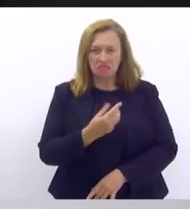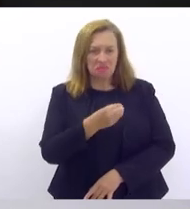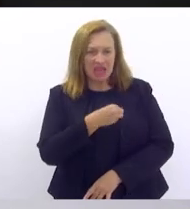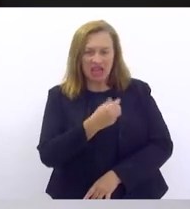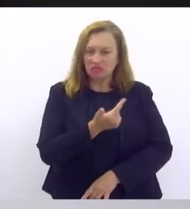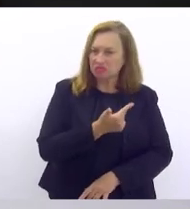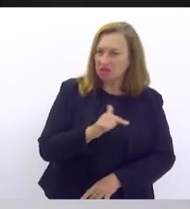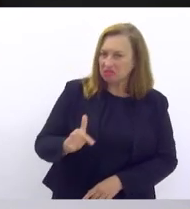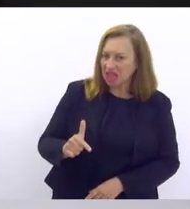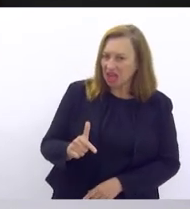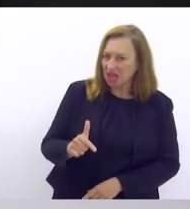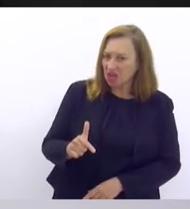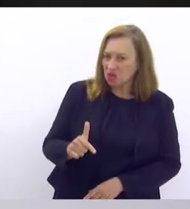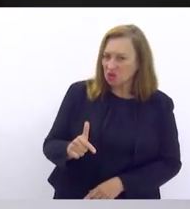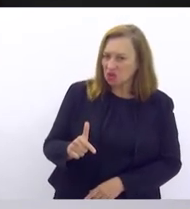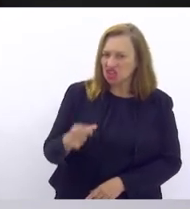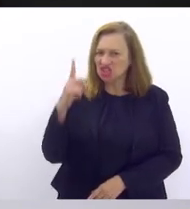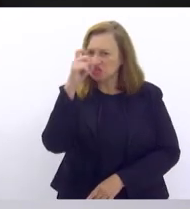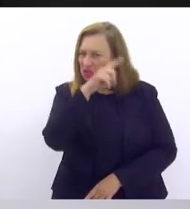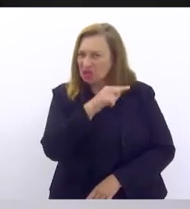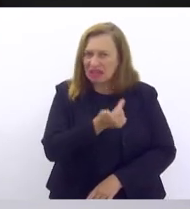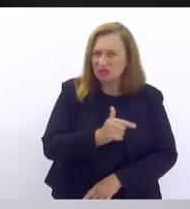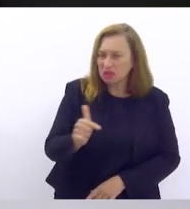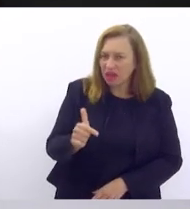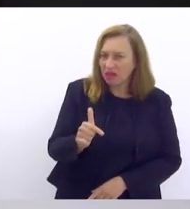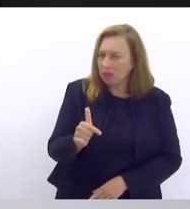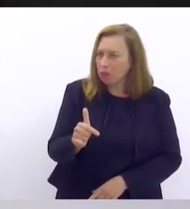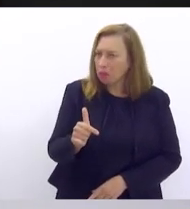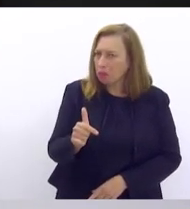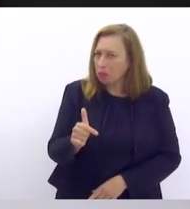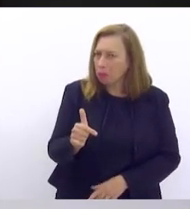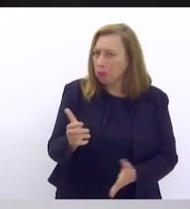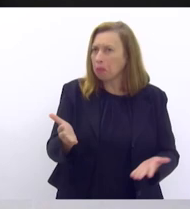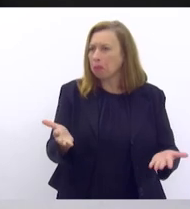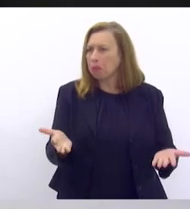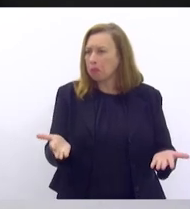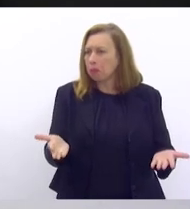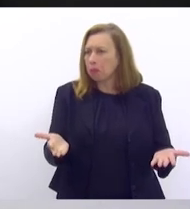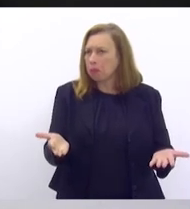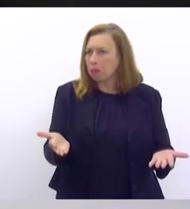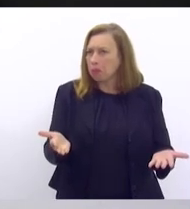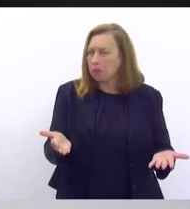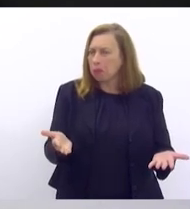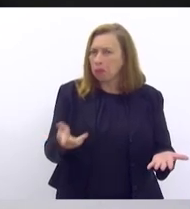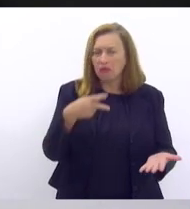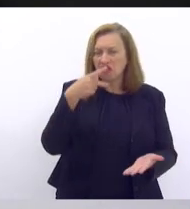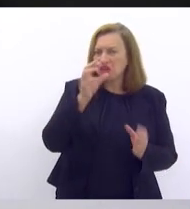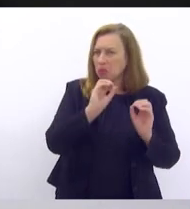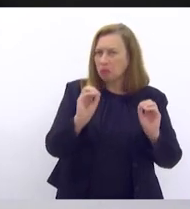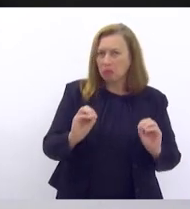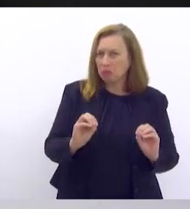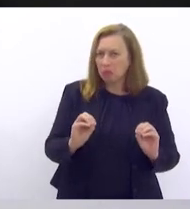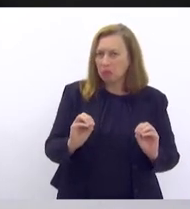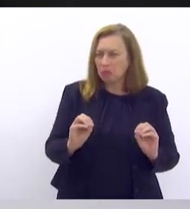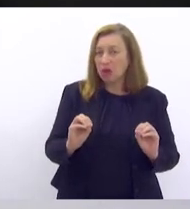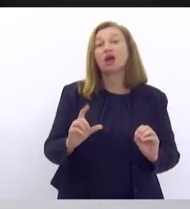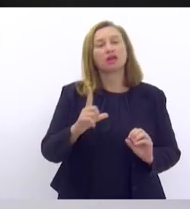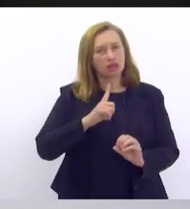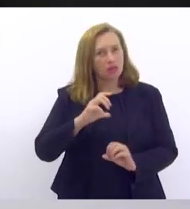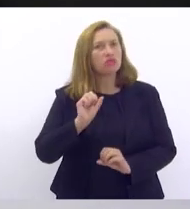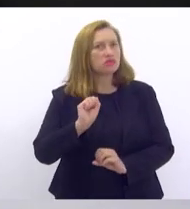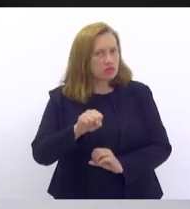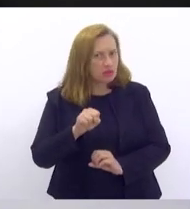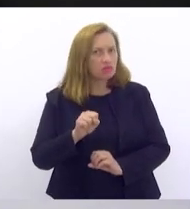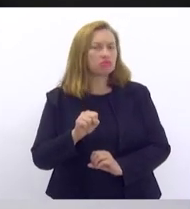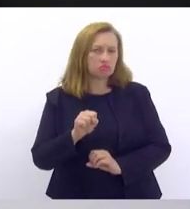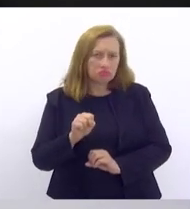suas tragédias, as suas dificuldades, os seus senões. Todos nós temos, sem